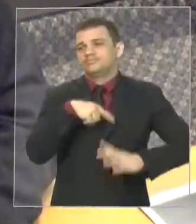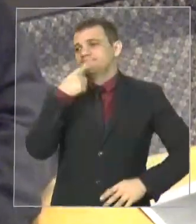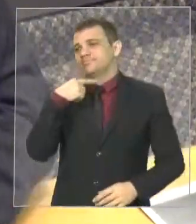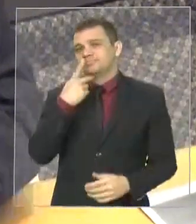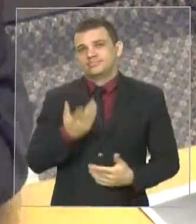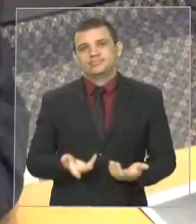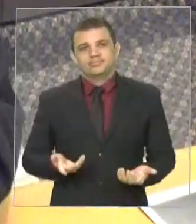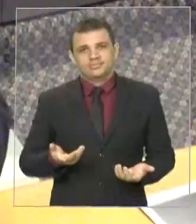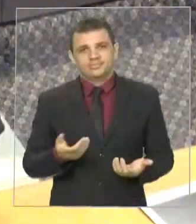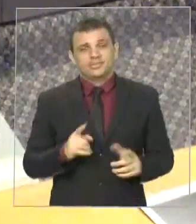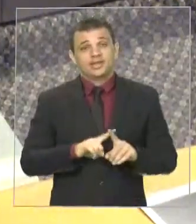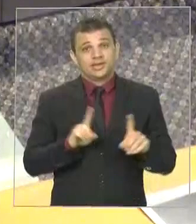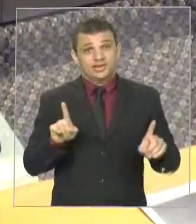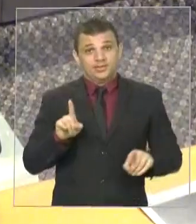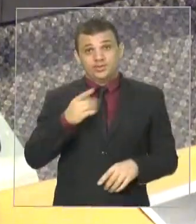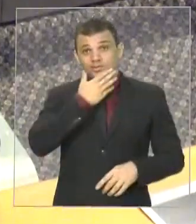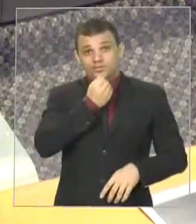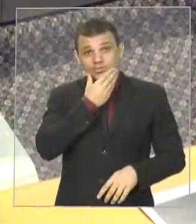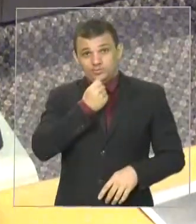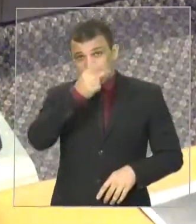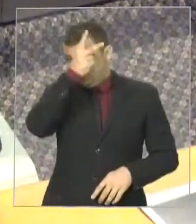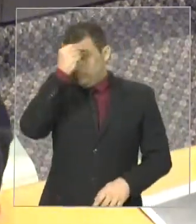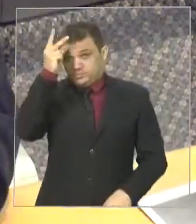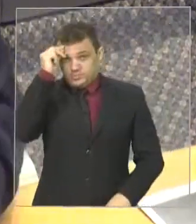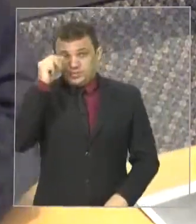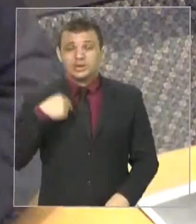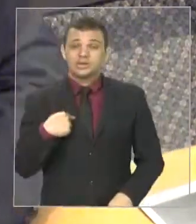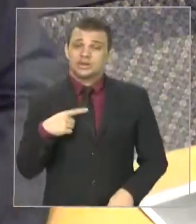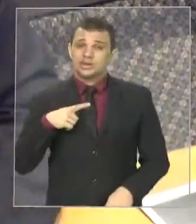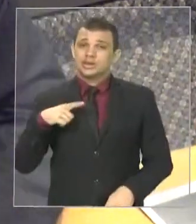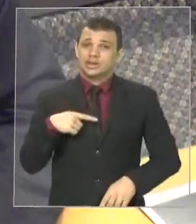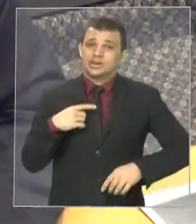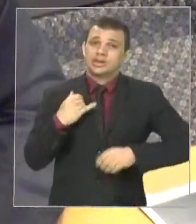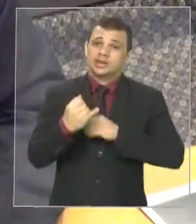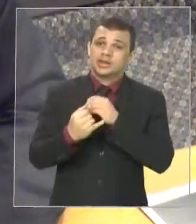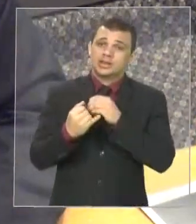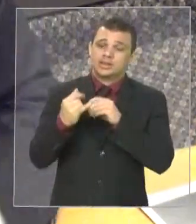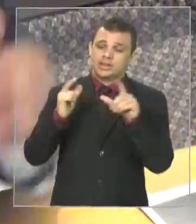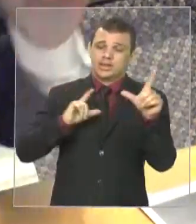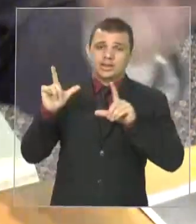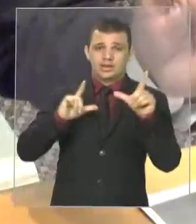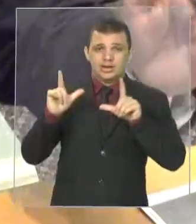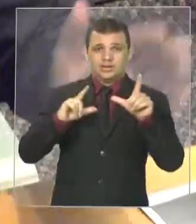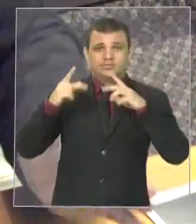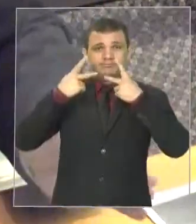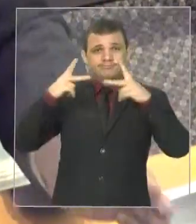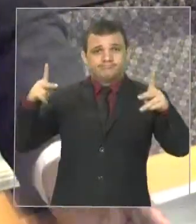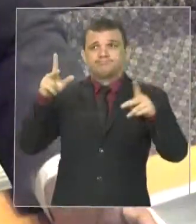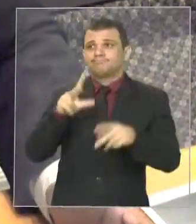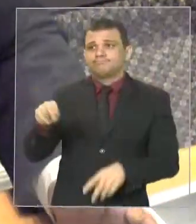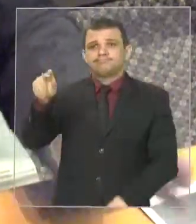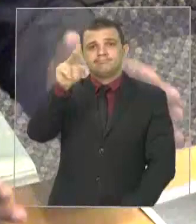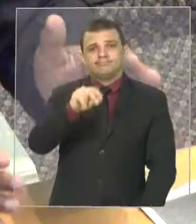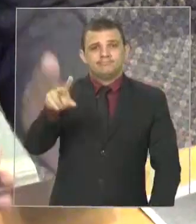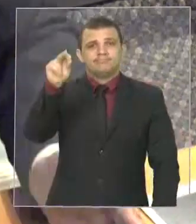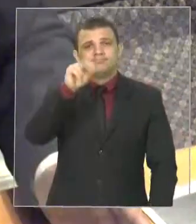contrapartida, o prefeito ocupa os meios de comunicação com propaganda enganosa. Nós fomos surpreendidos nos últimos 15 dias com uma